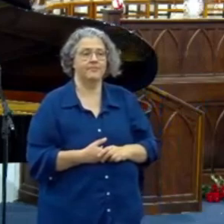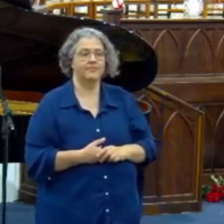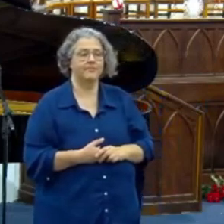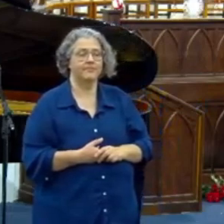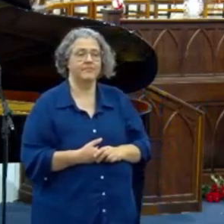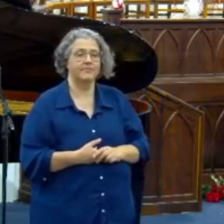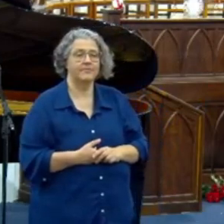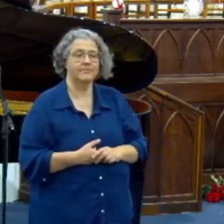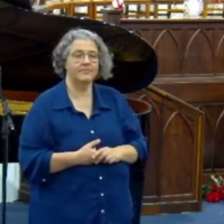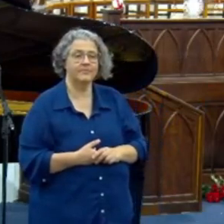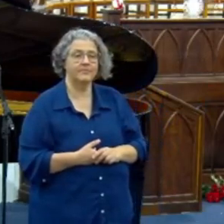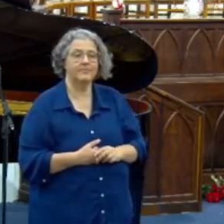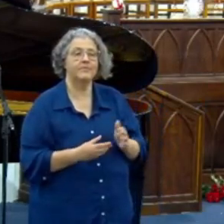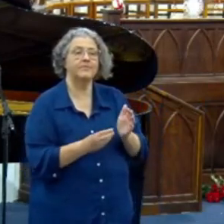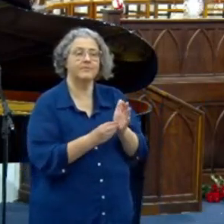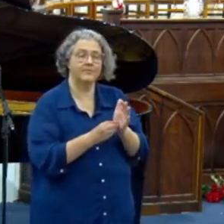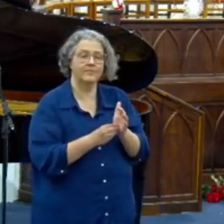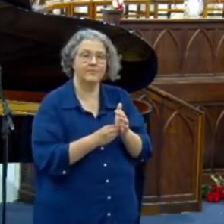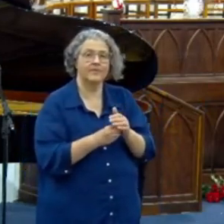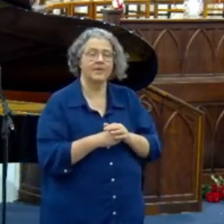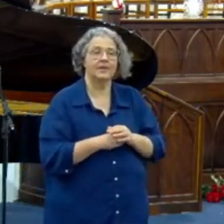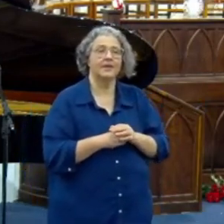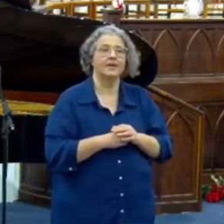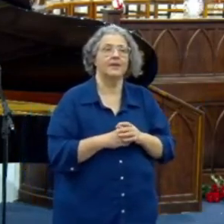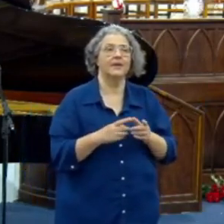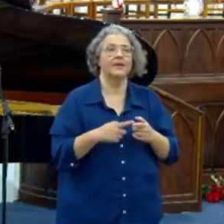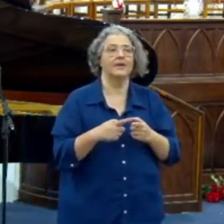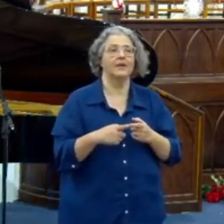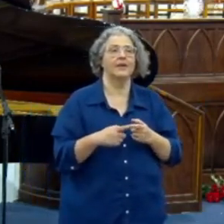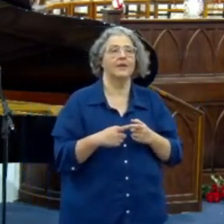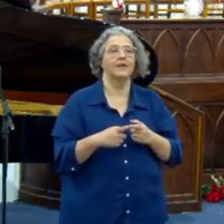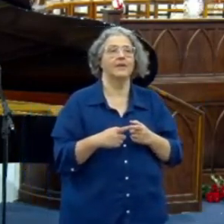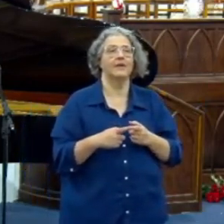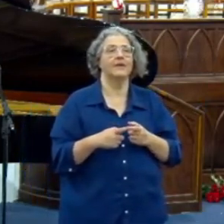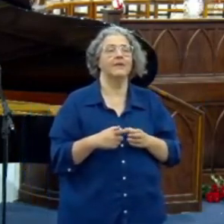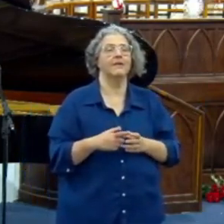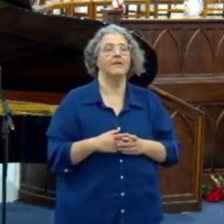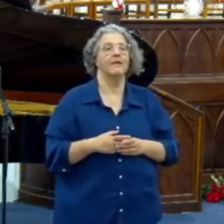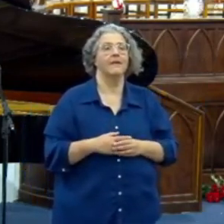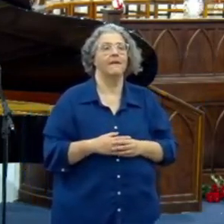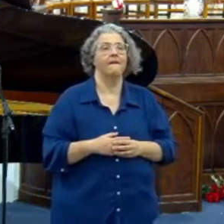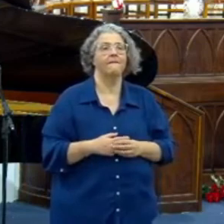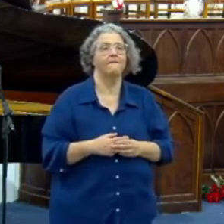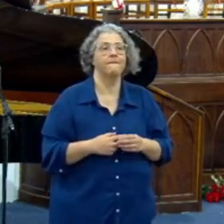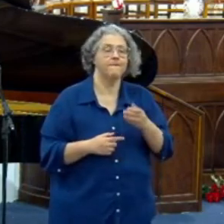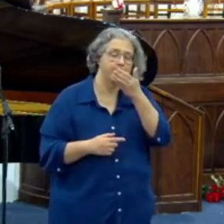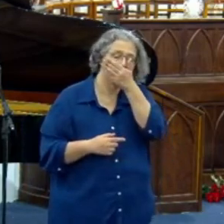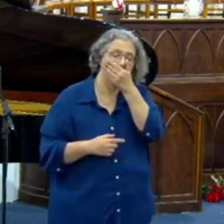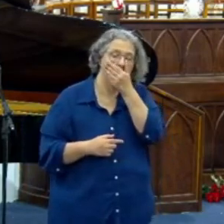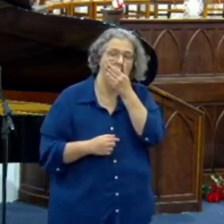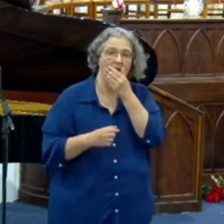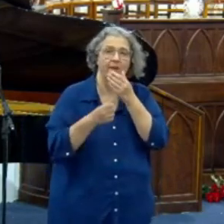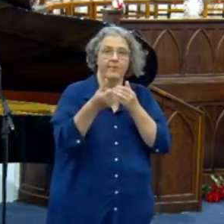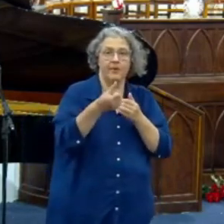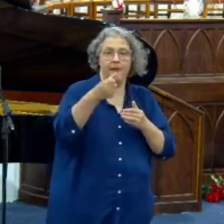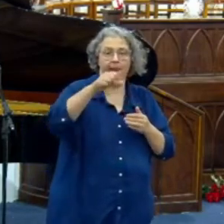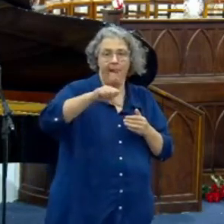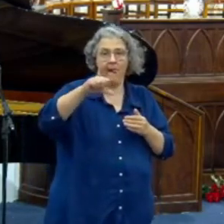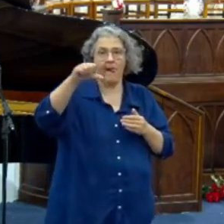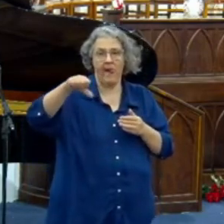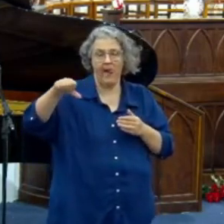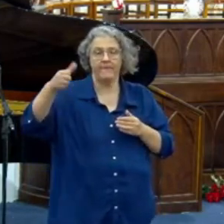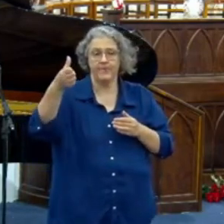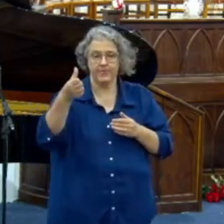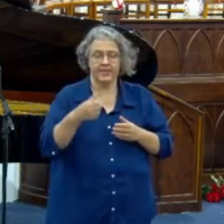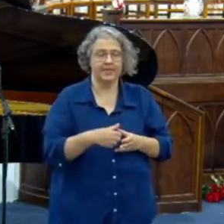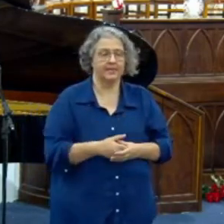ainda, inclusive, que contribuiu muito com um grande evento no finalzinho do século XX, em 1996, quando houve